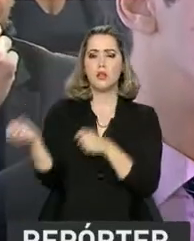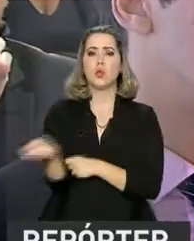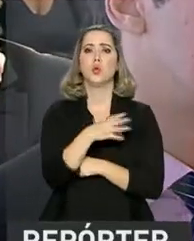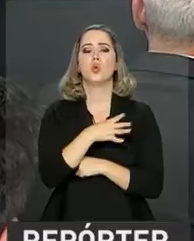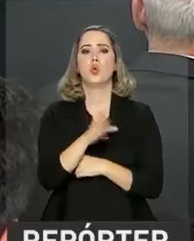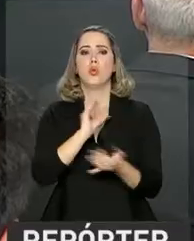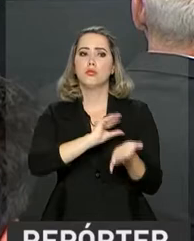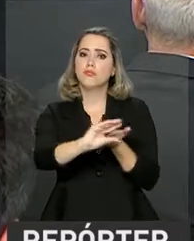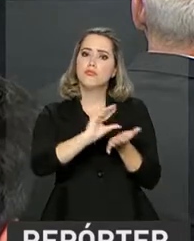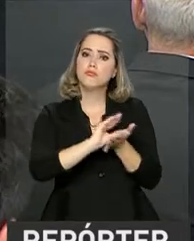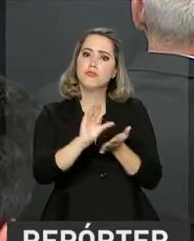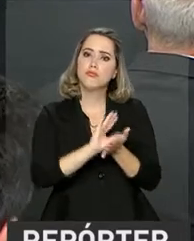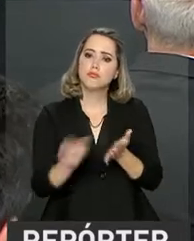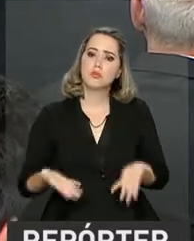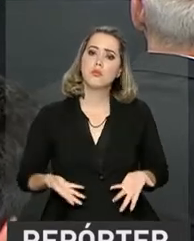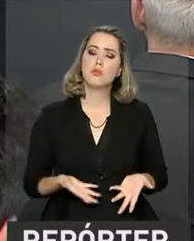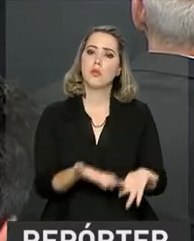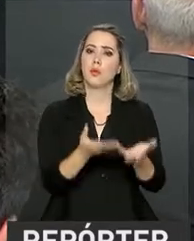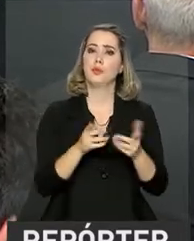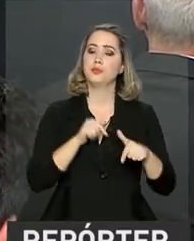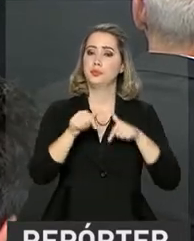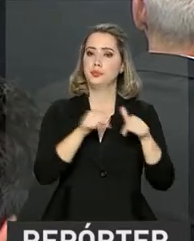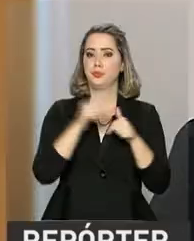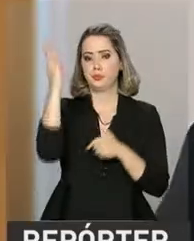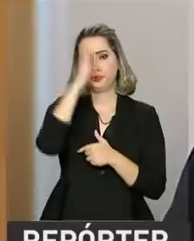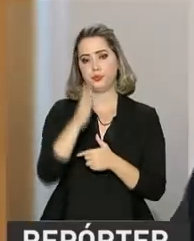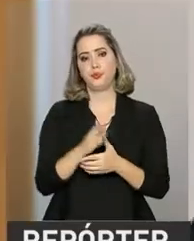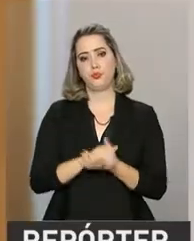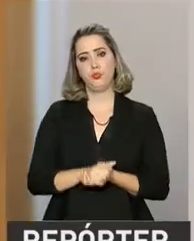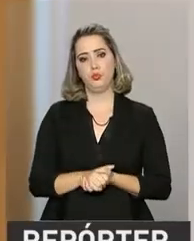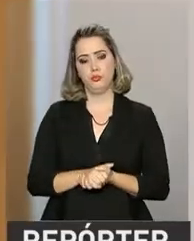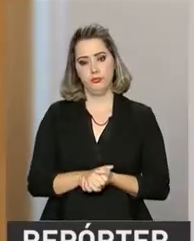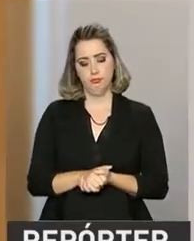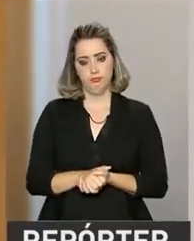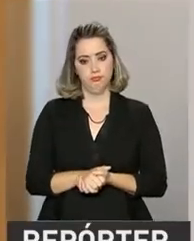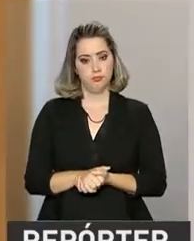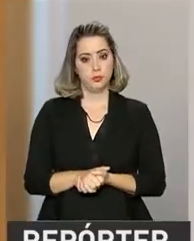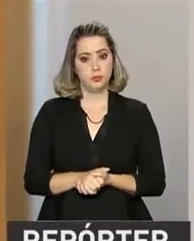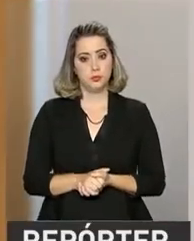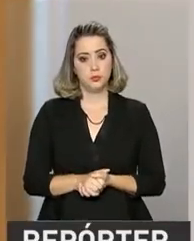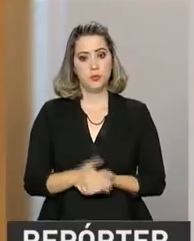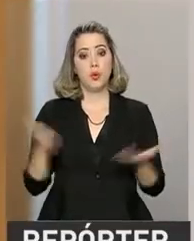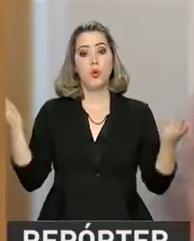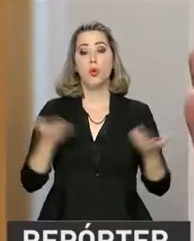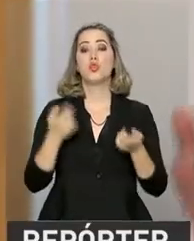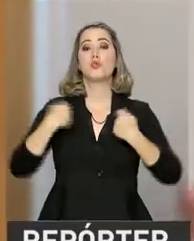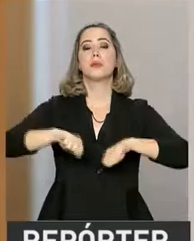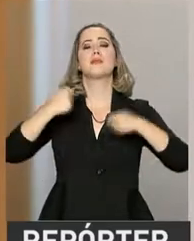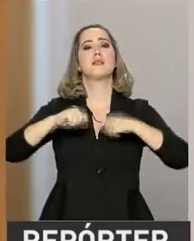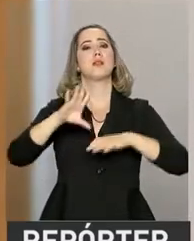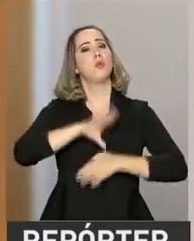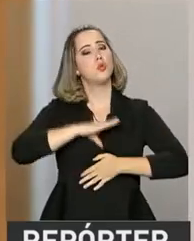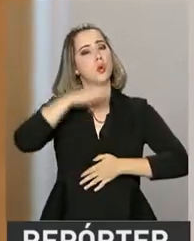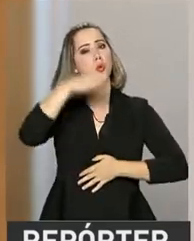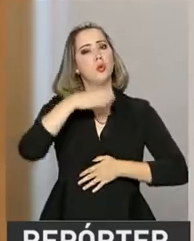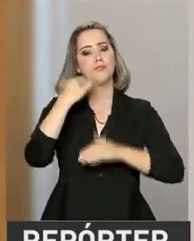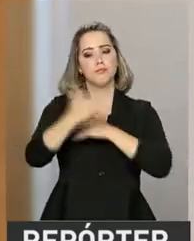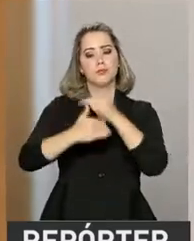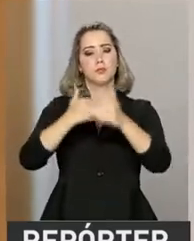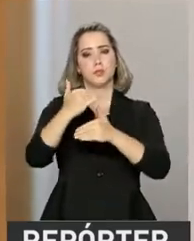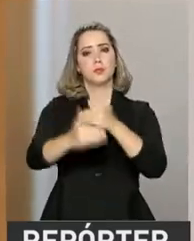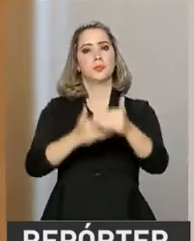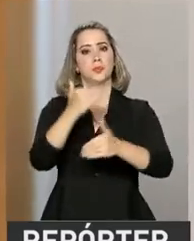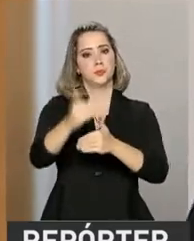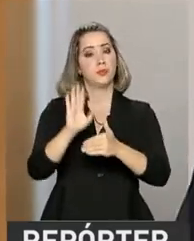investimentos e gerar mais empregos no país o momento brasileiro exige ousadia a ousadia para avançar como